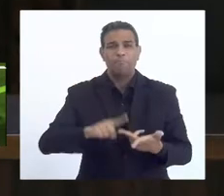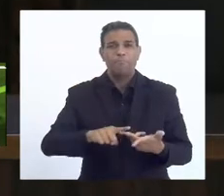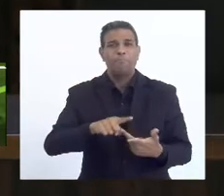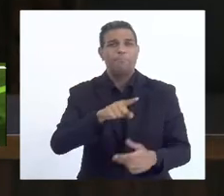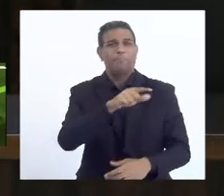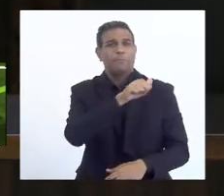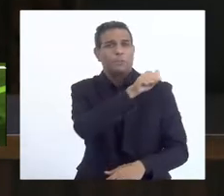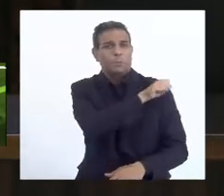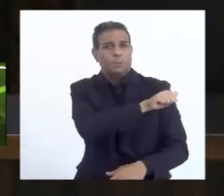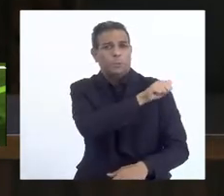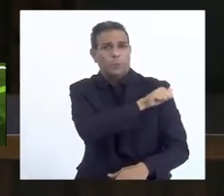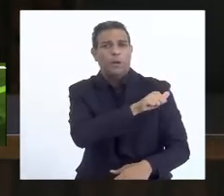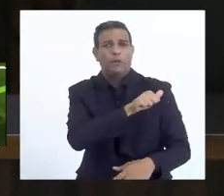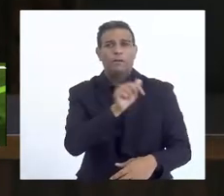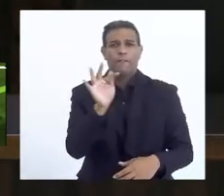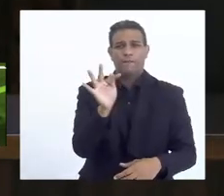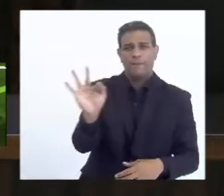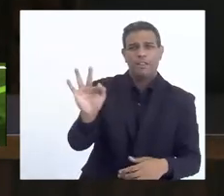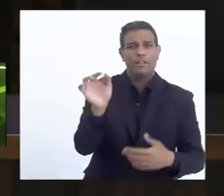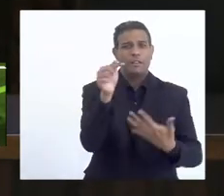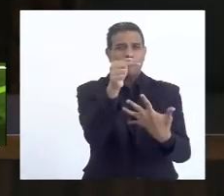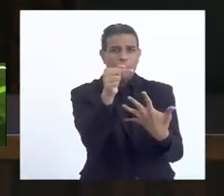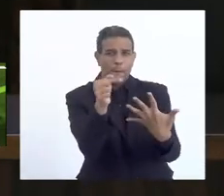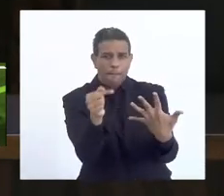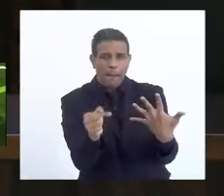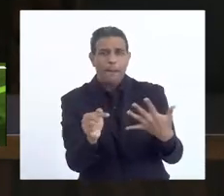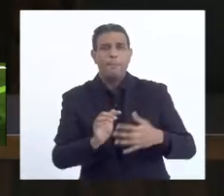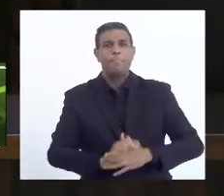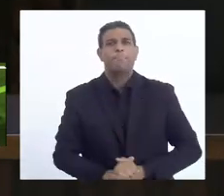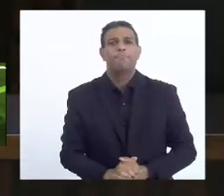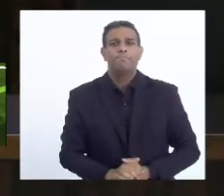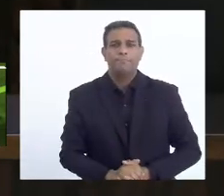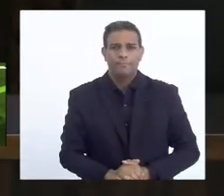Estadual. Então, o que a gente está vendo é